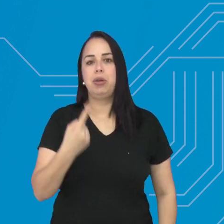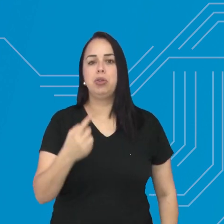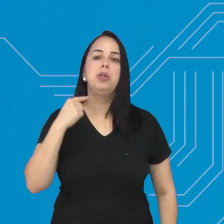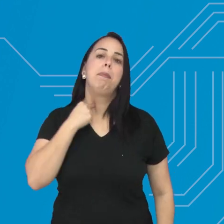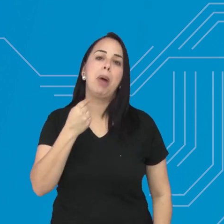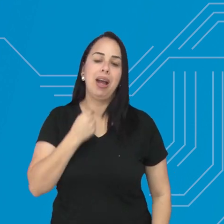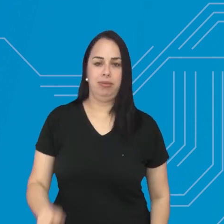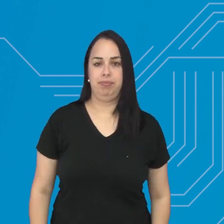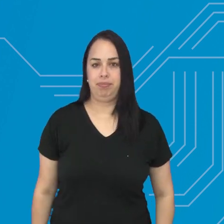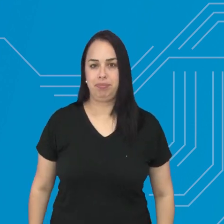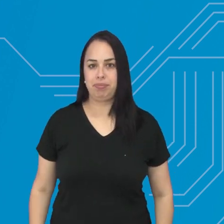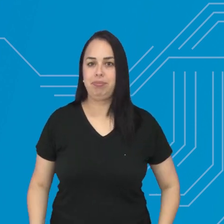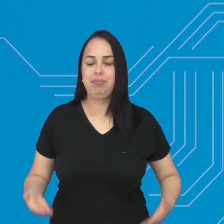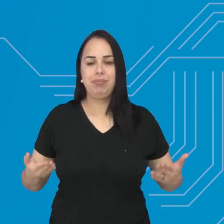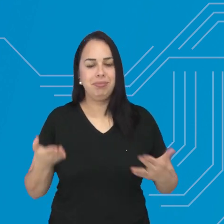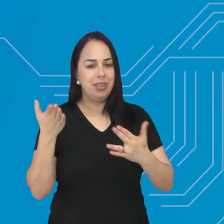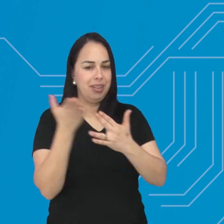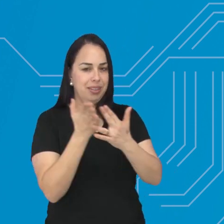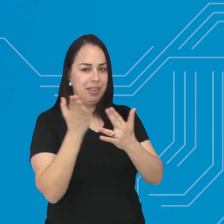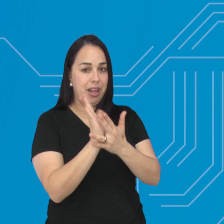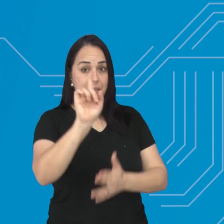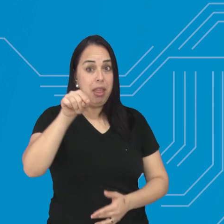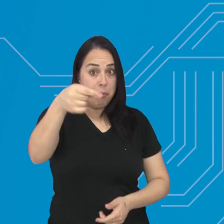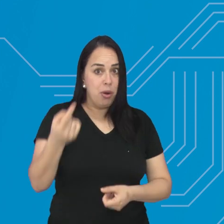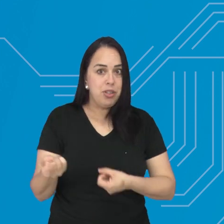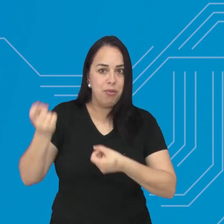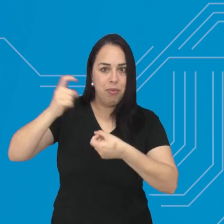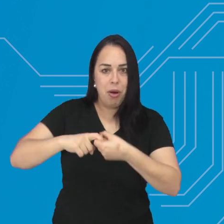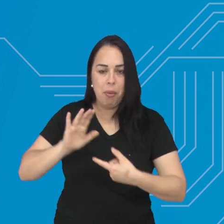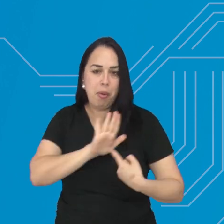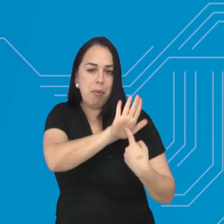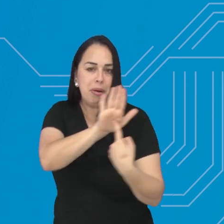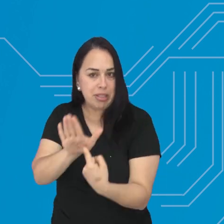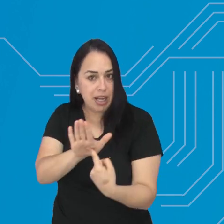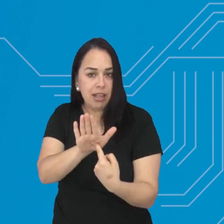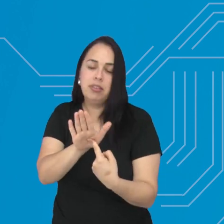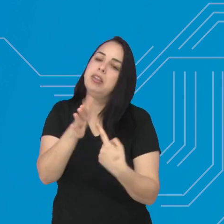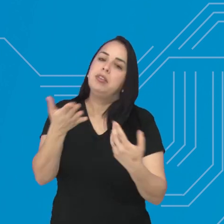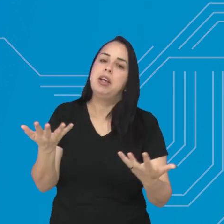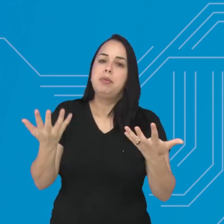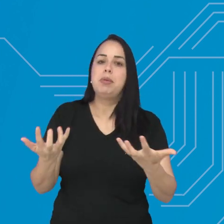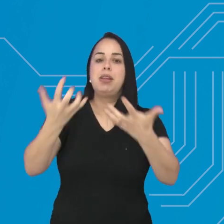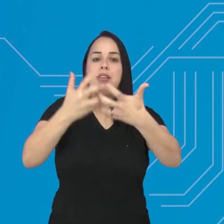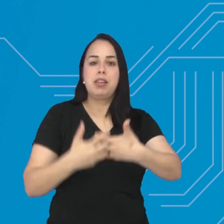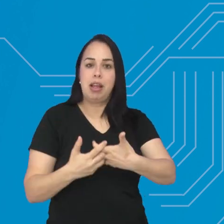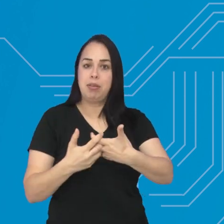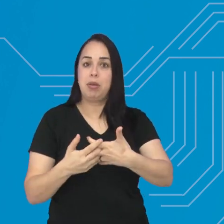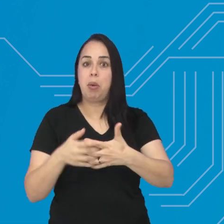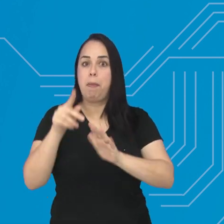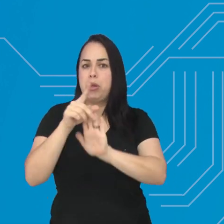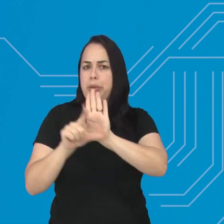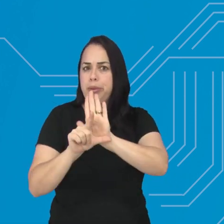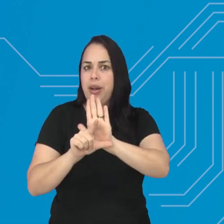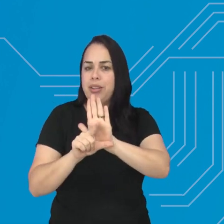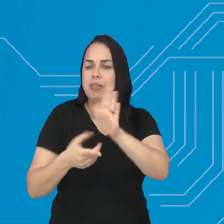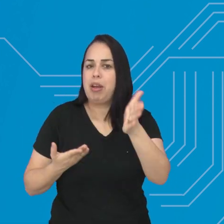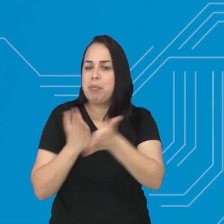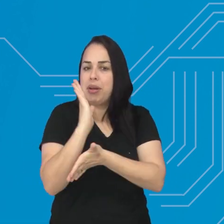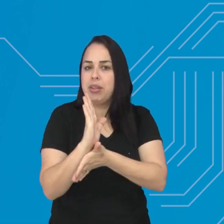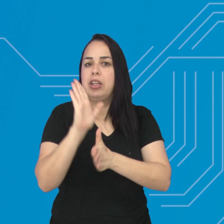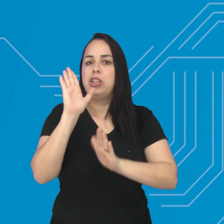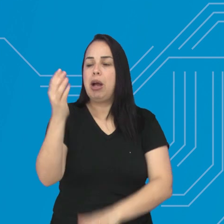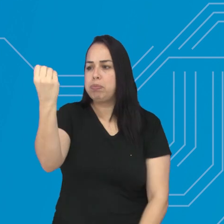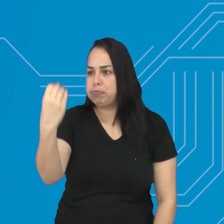maio. E vamos para mais um intervalo. Na volta a gente mostra para você como vai funcionar o projeto aprovado, que vai